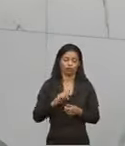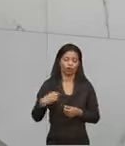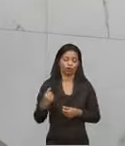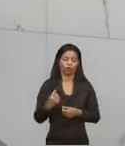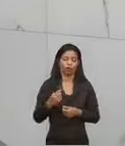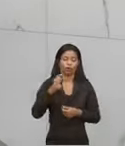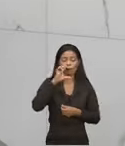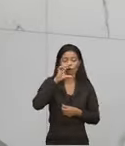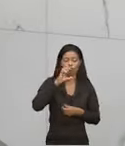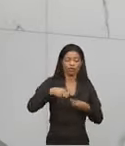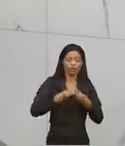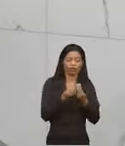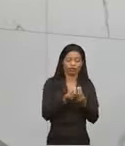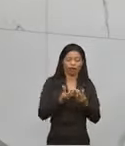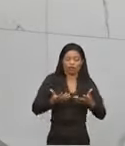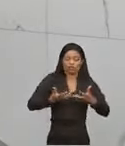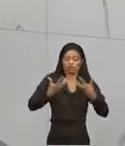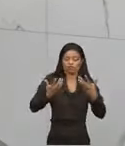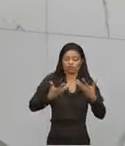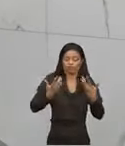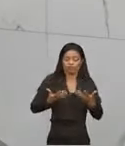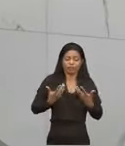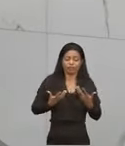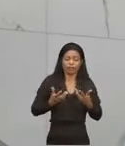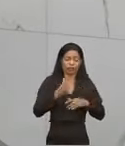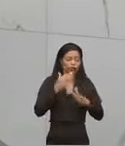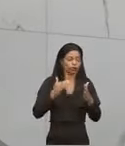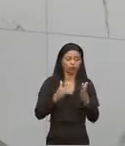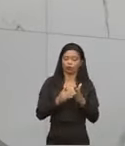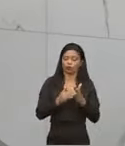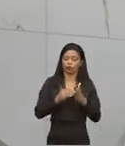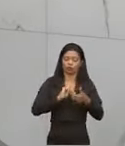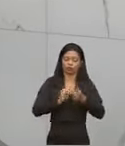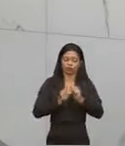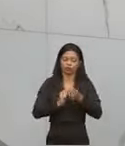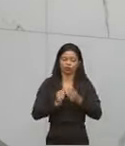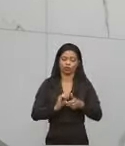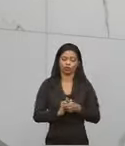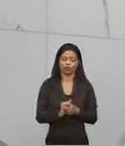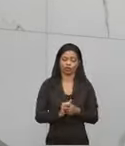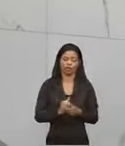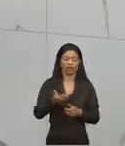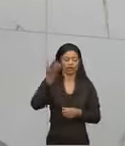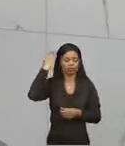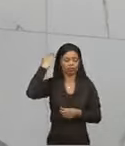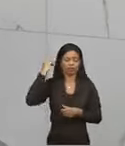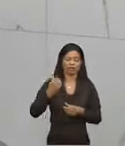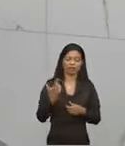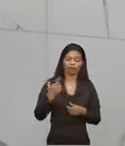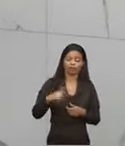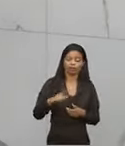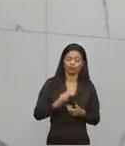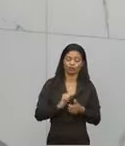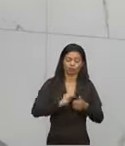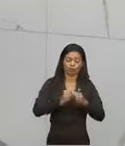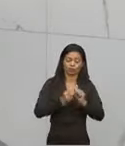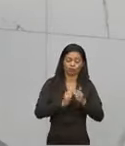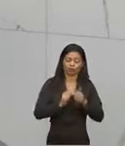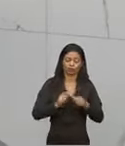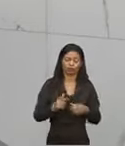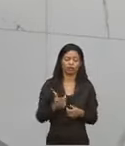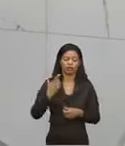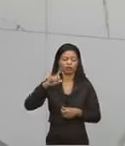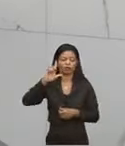dessa cidade. A cidade, passamos 12 anos sem ter esporte nessa cidade. Não conseguimos ainda requalificar todos os campos